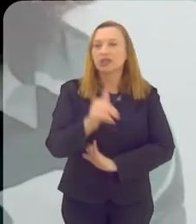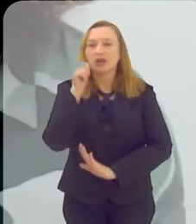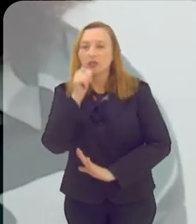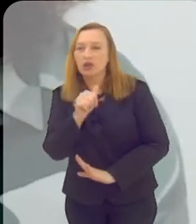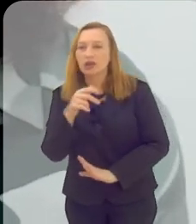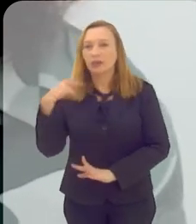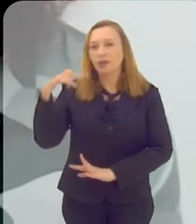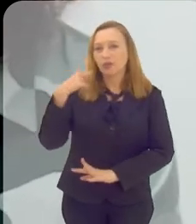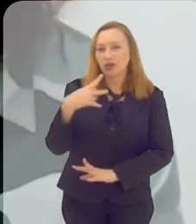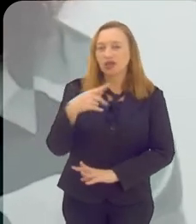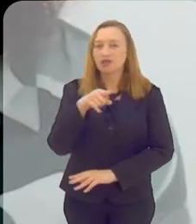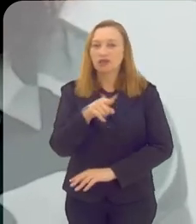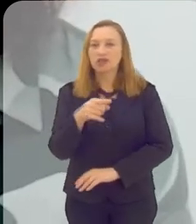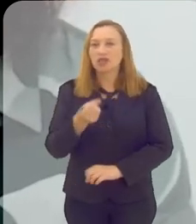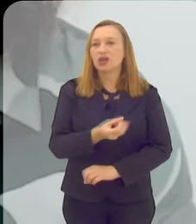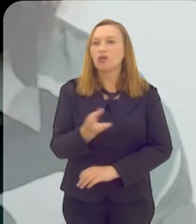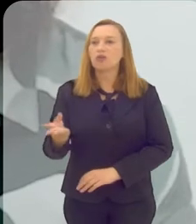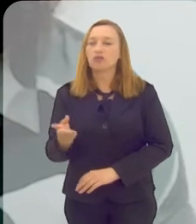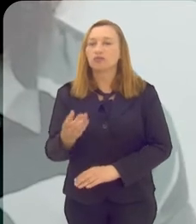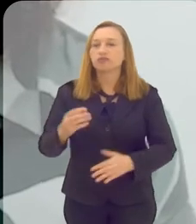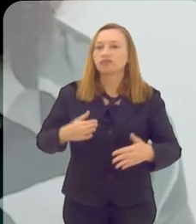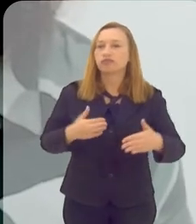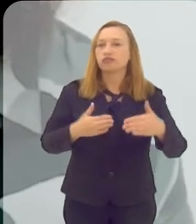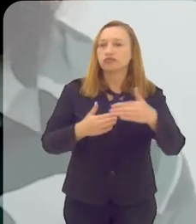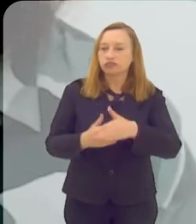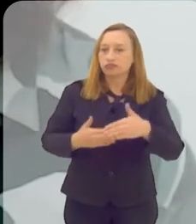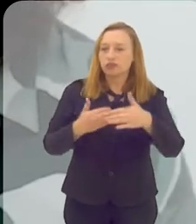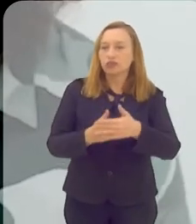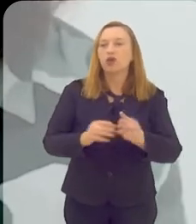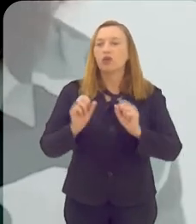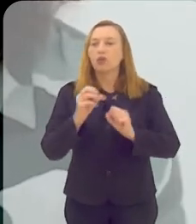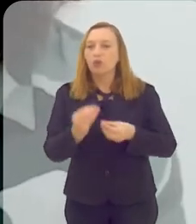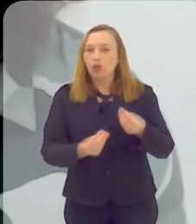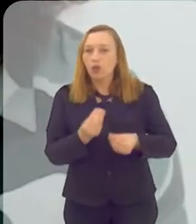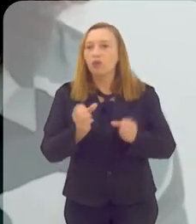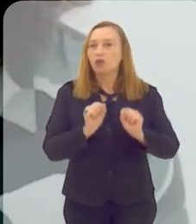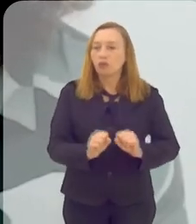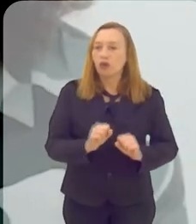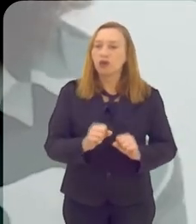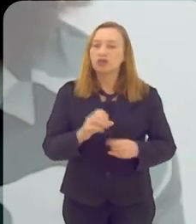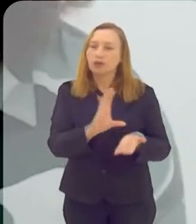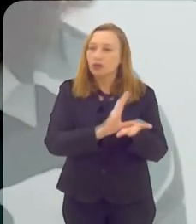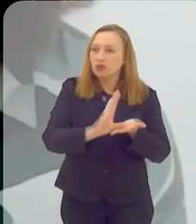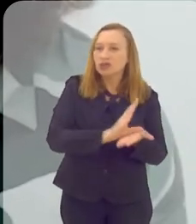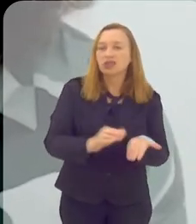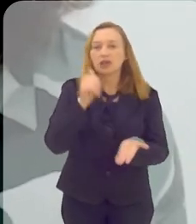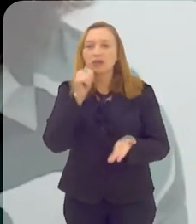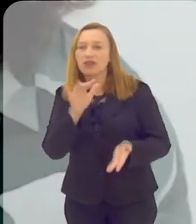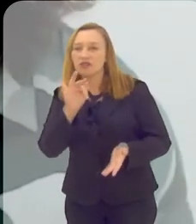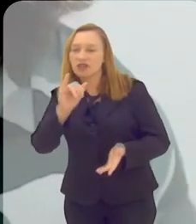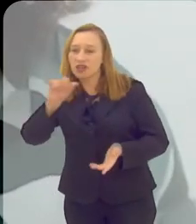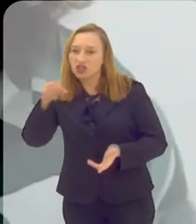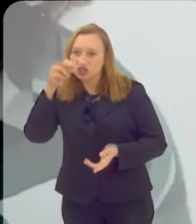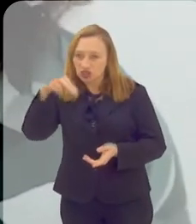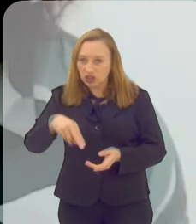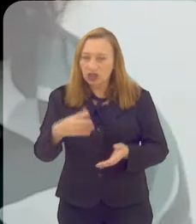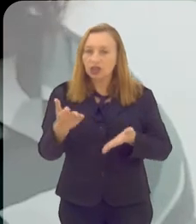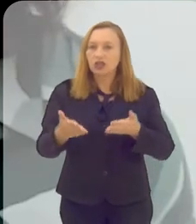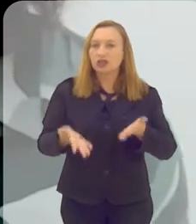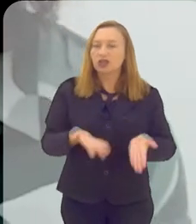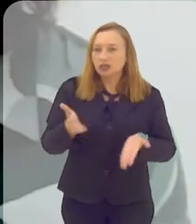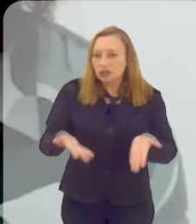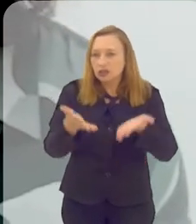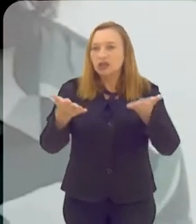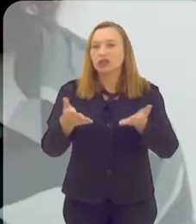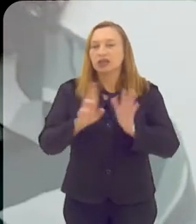representação da mulher na política. Para você, quais são as principais barreiras e de que forma a gente pode também, pelo Conselho das Mulheres da FIRJAN, estimular